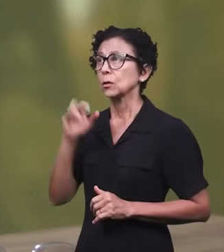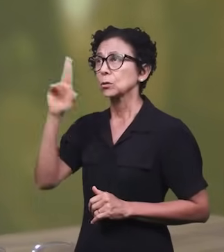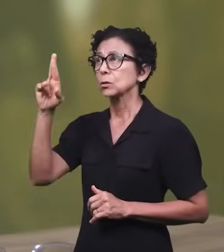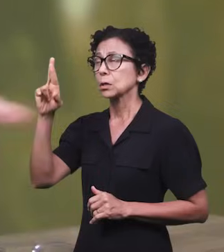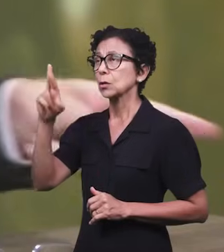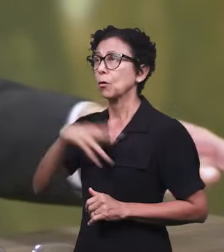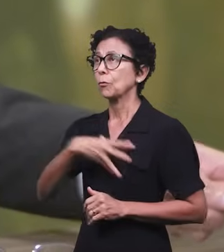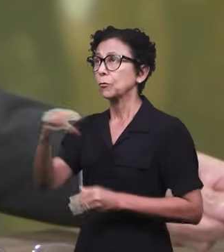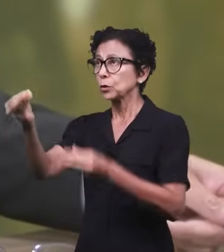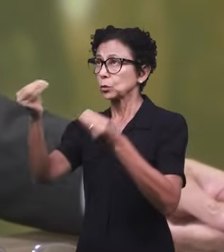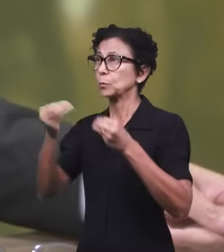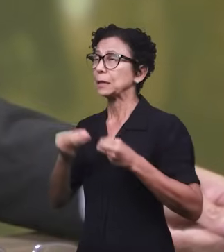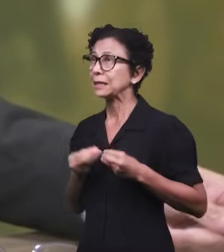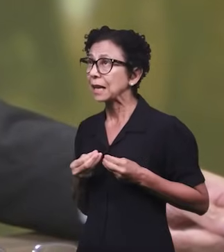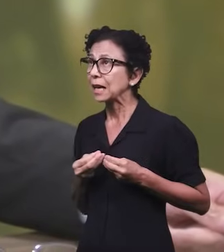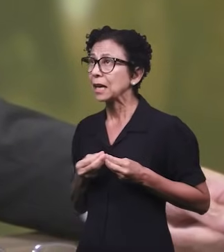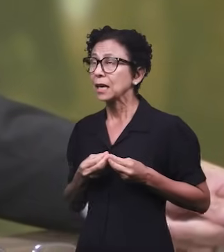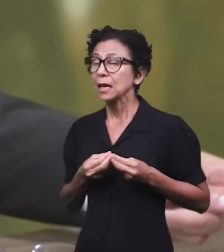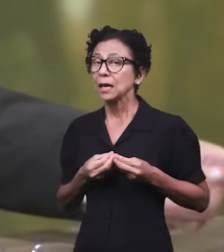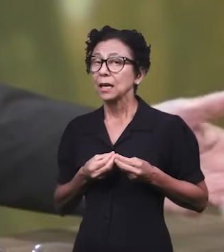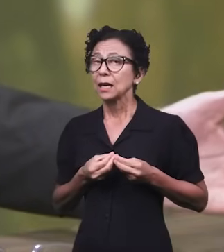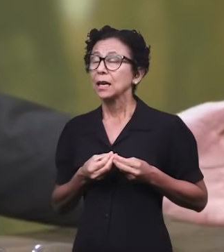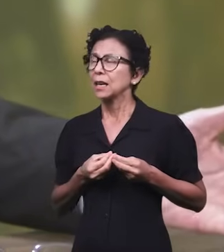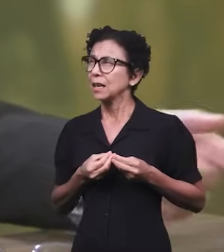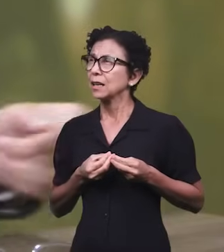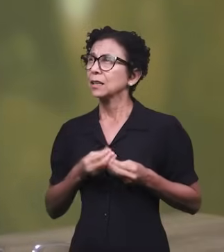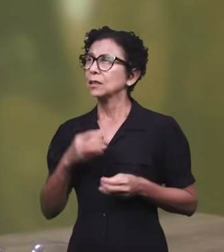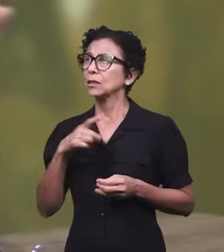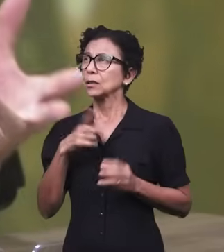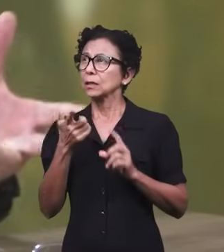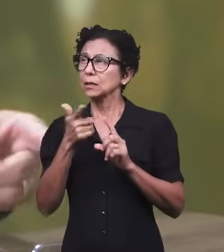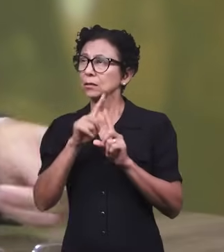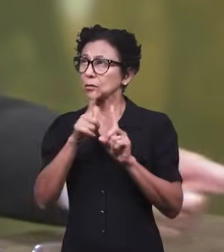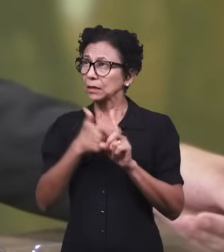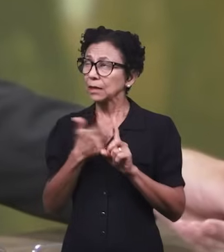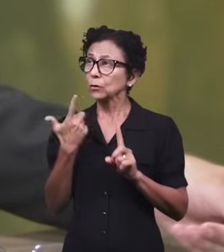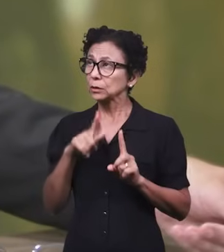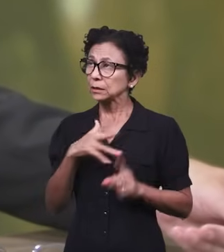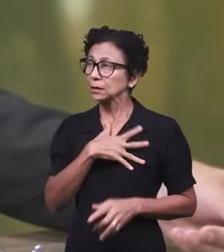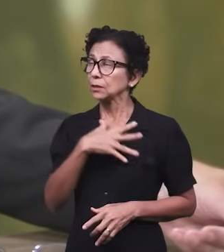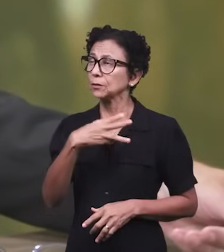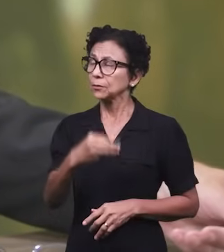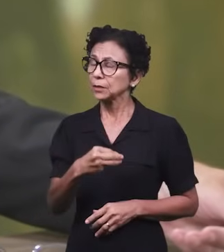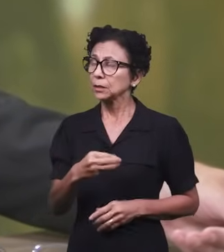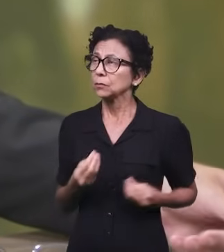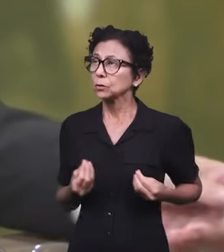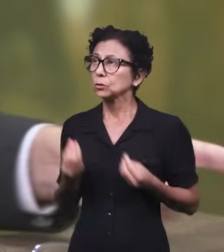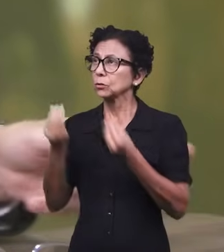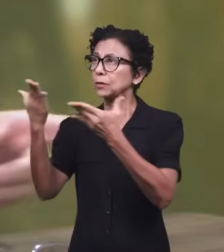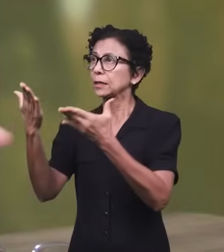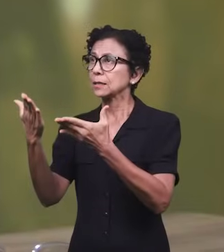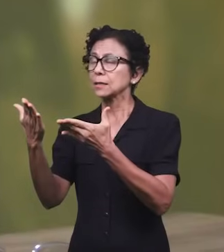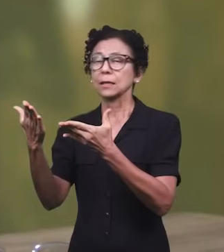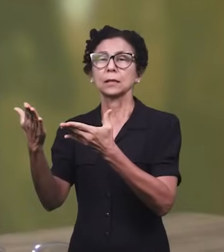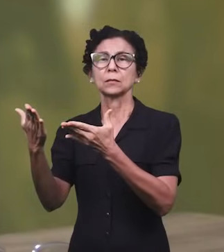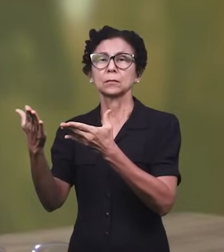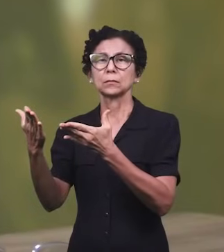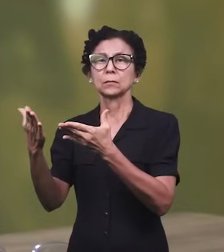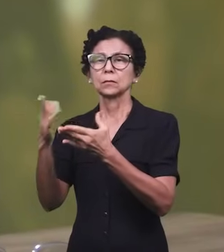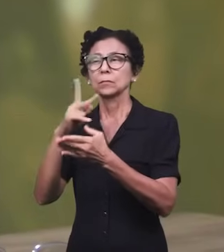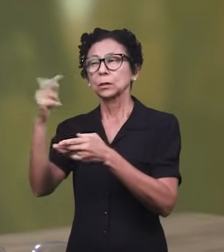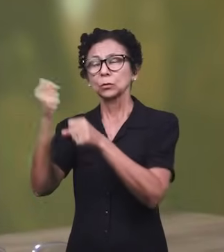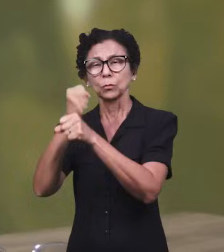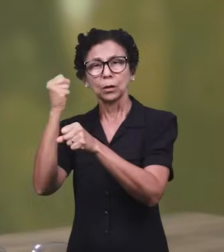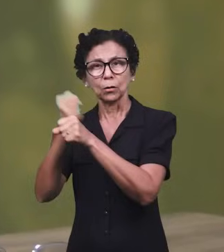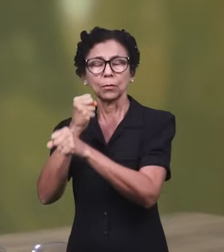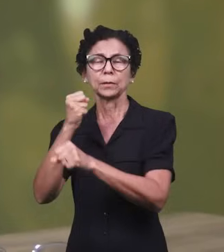obra. No outro dia ela estava grávida, no outro dia, forma de expressão, né? Rapidamente ela ficou grávida. Então esse é o ensino que